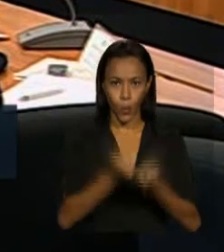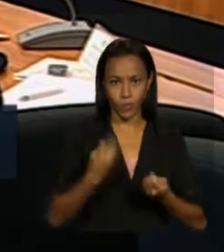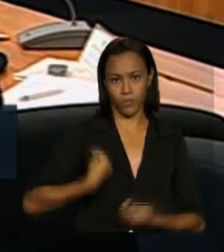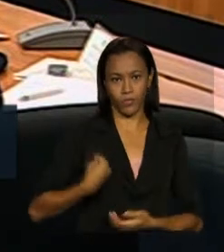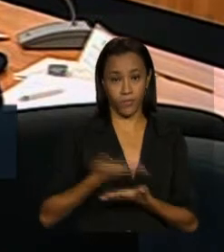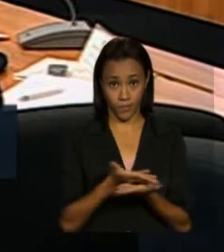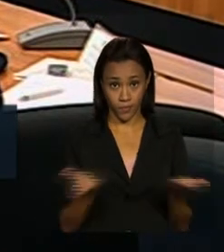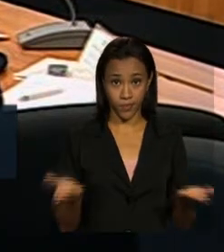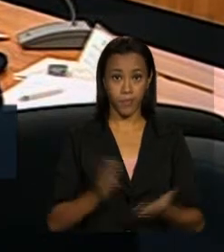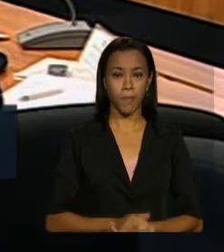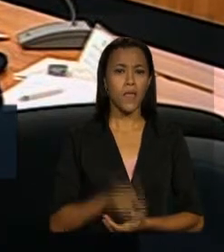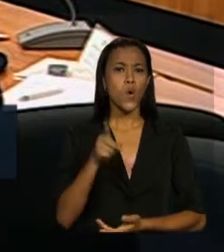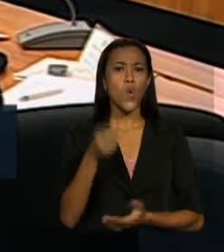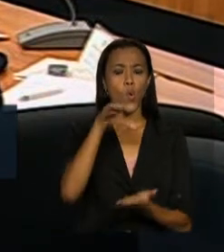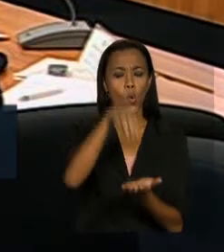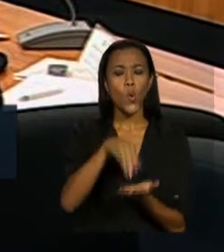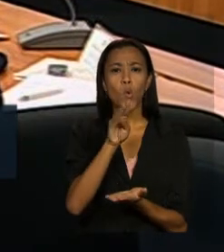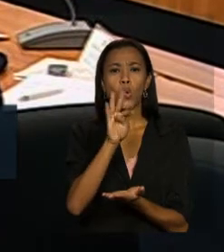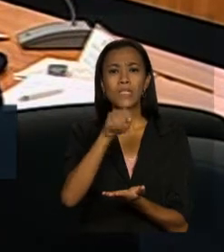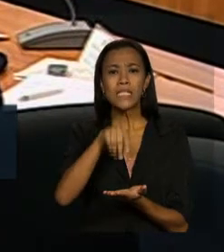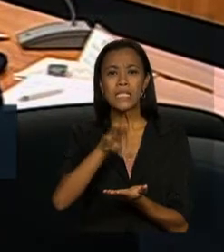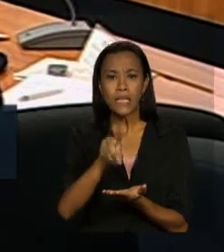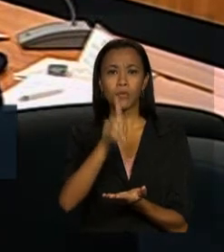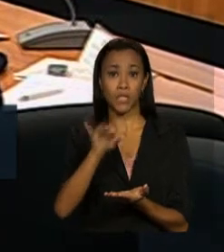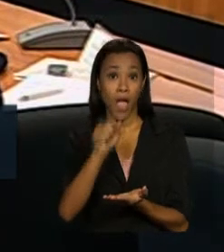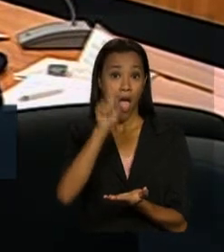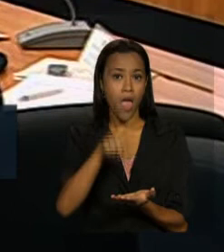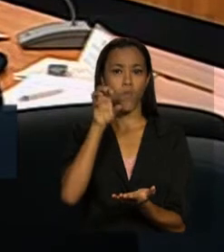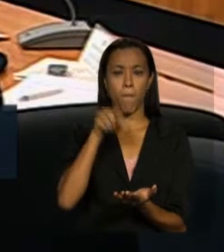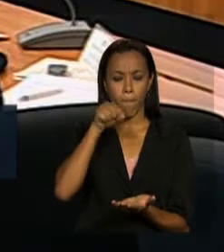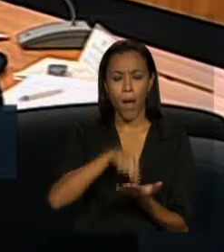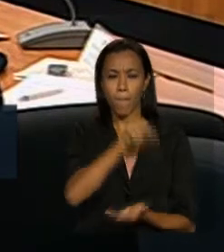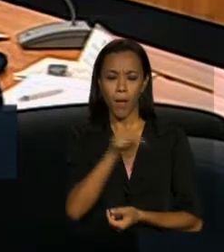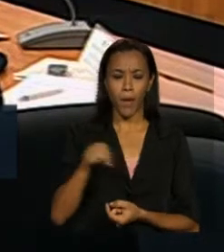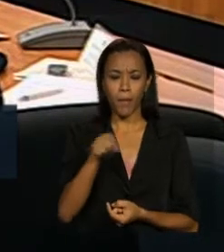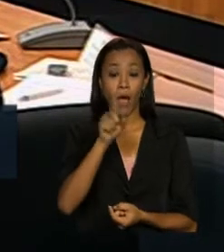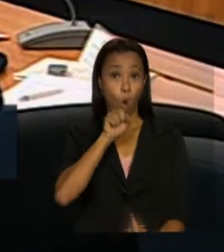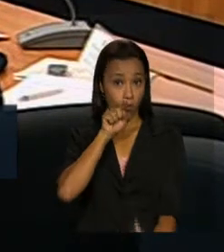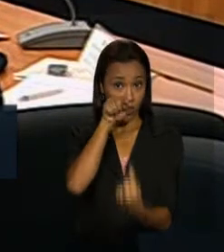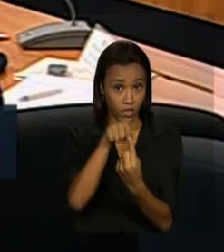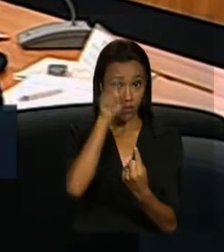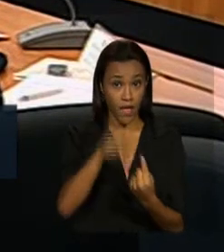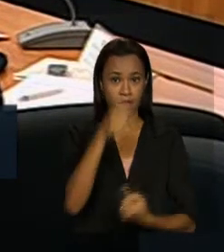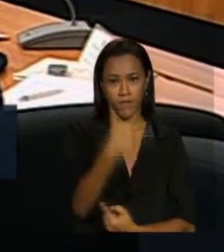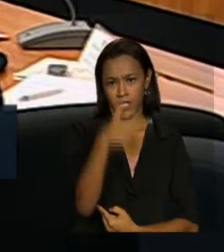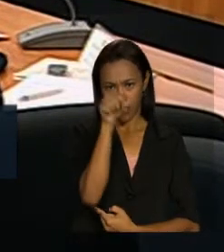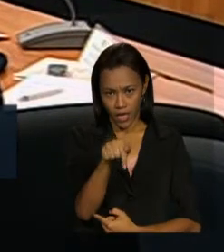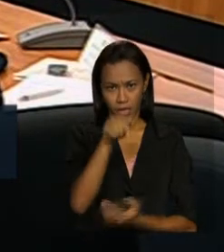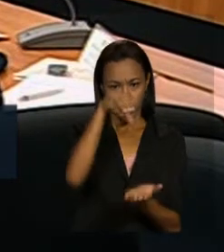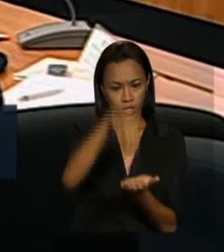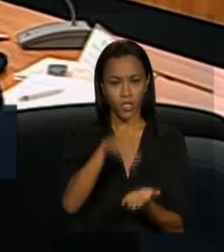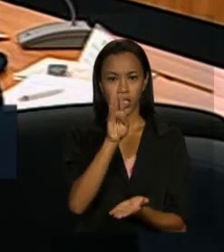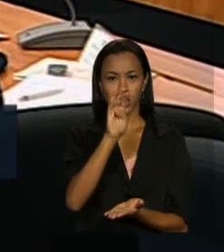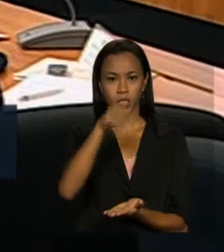todas. O centro-dia, eles são unidades, né, que nós a meta, são 27